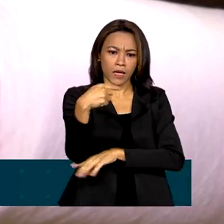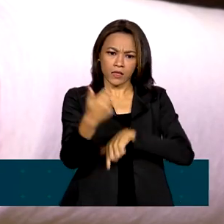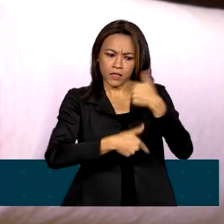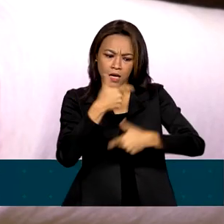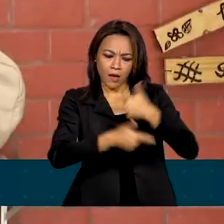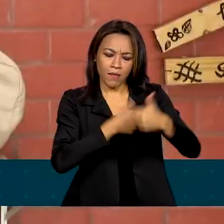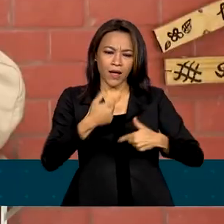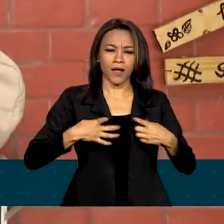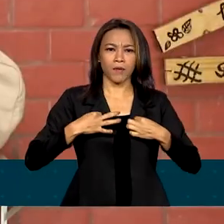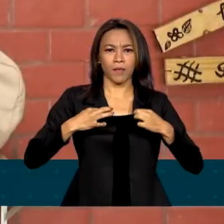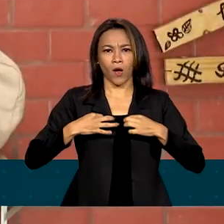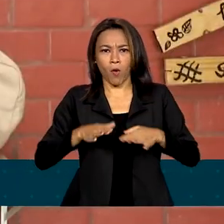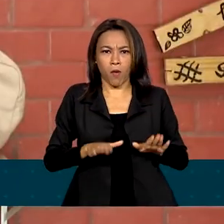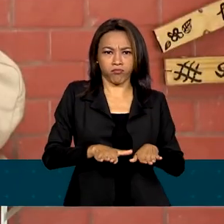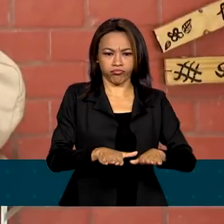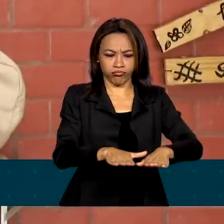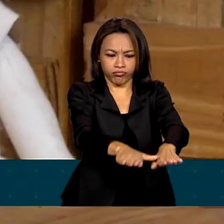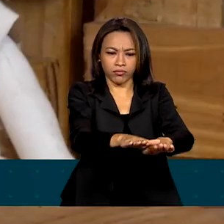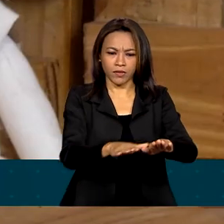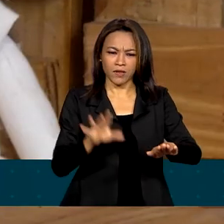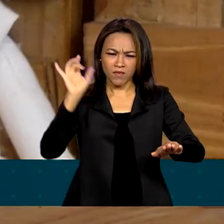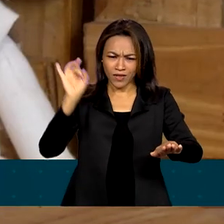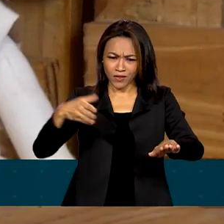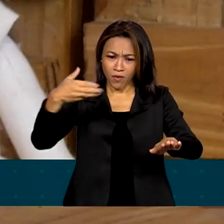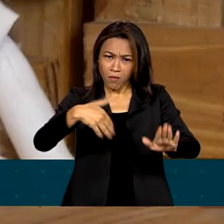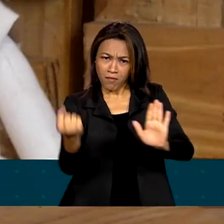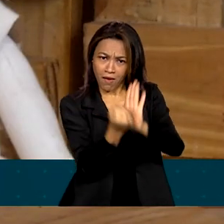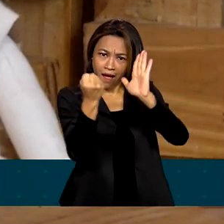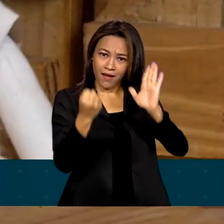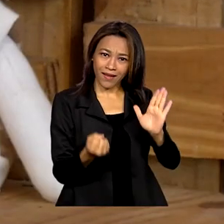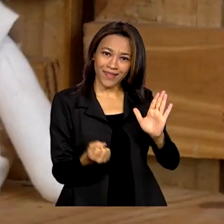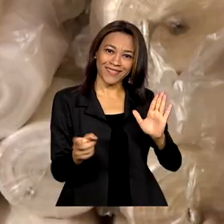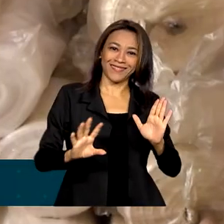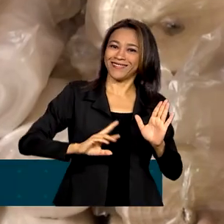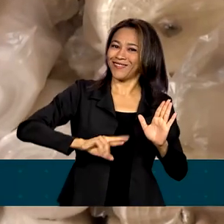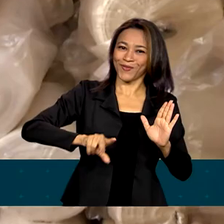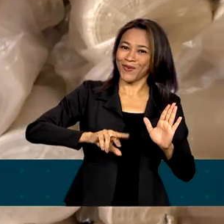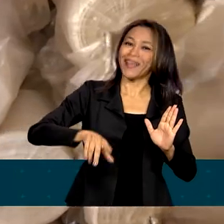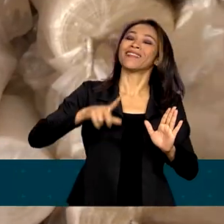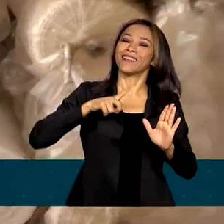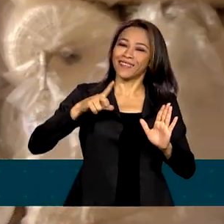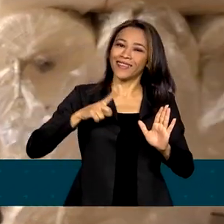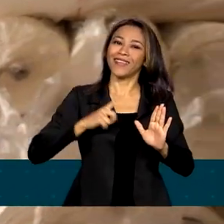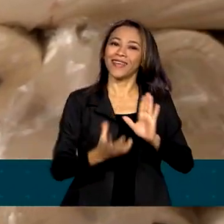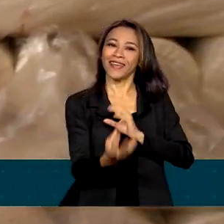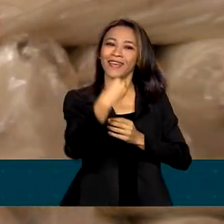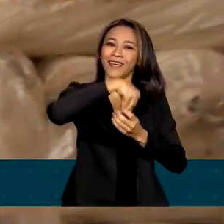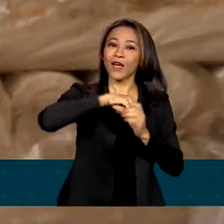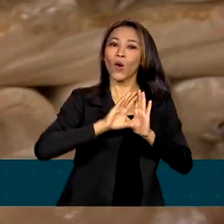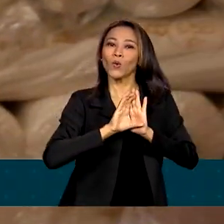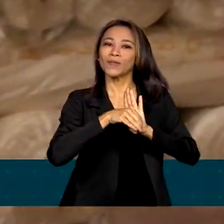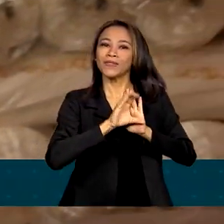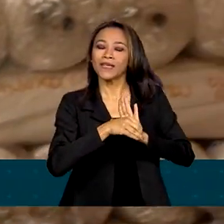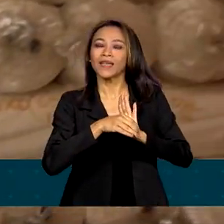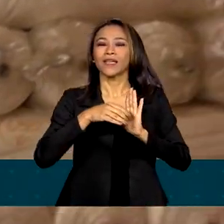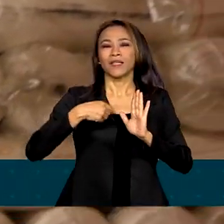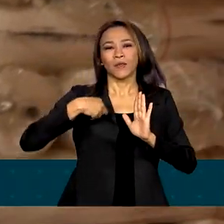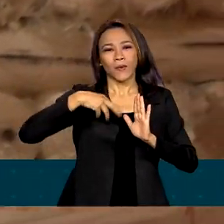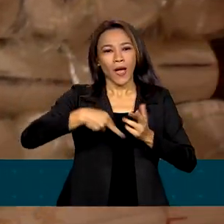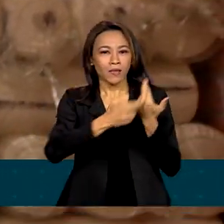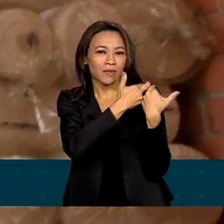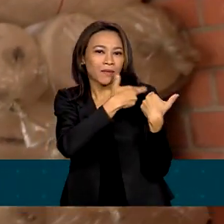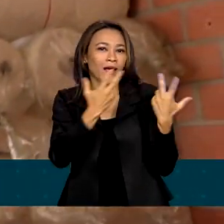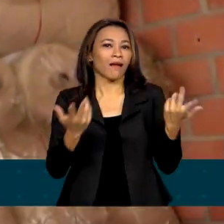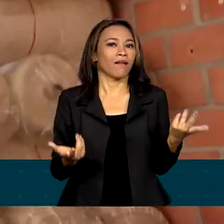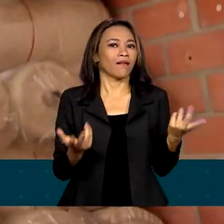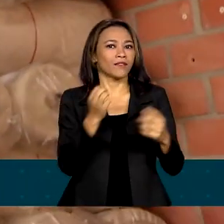produzir moda, mas a Justa Trama não é só uma marca, é carregada de conceito. pela responsabilidade ambiental,